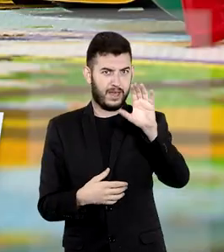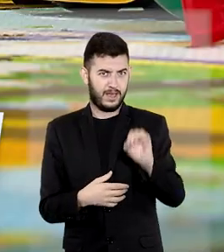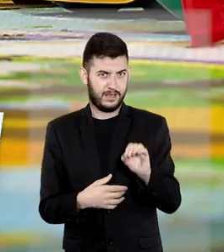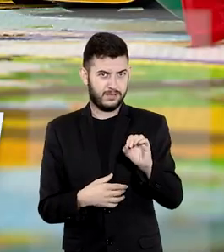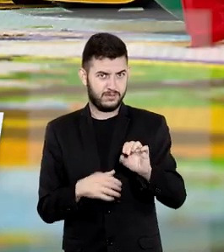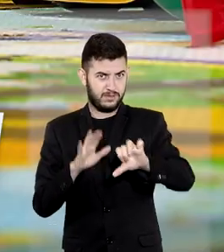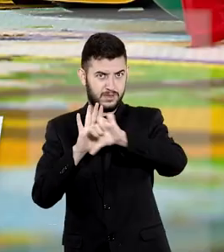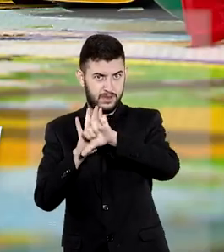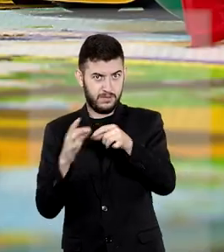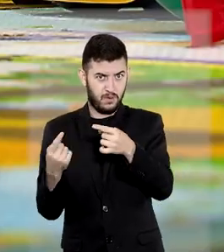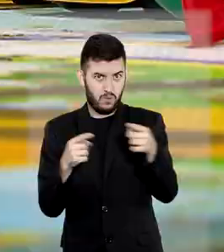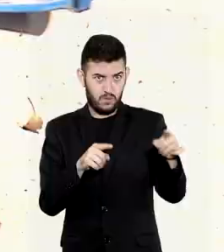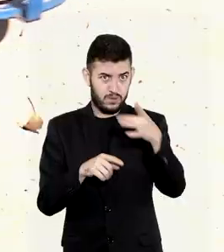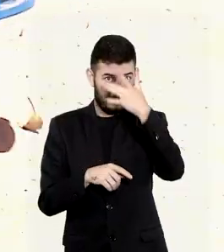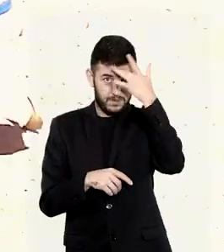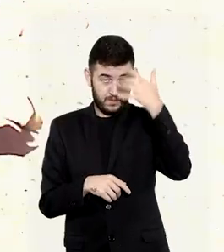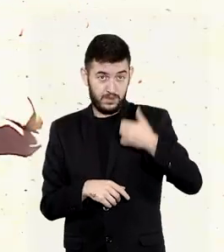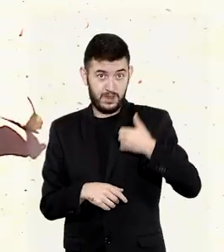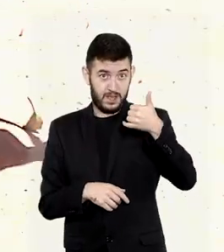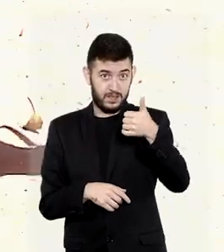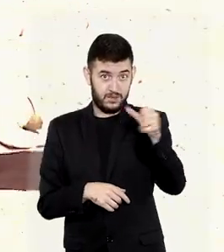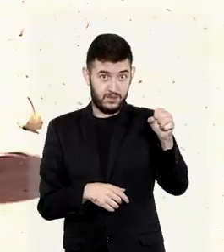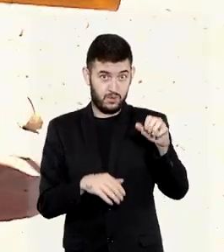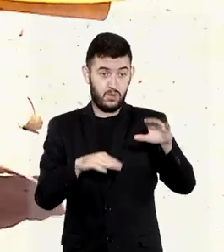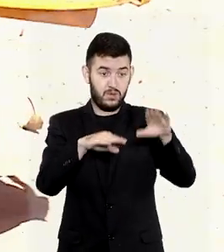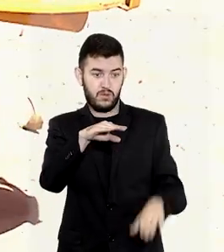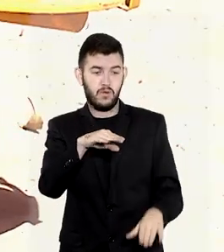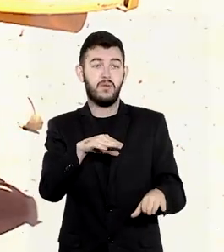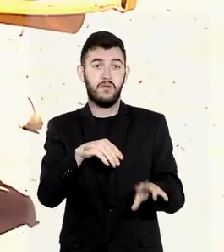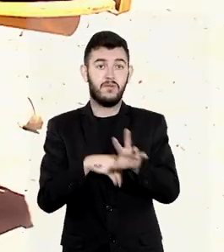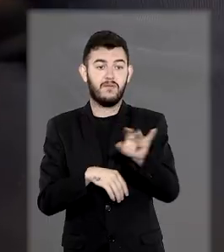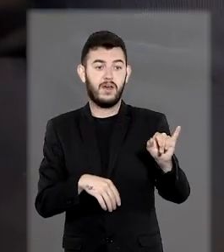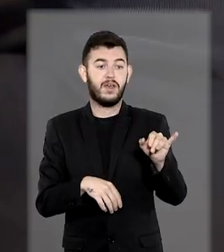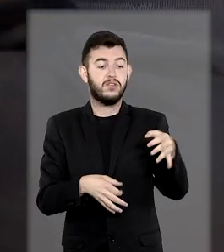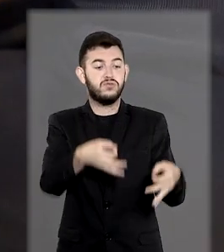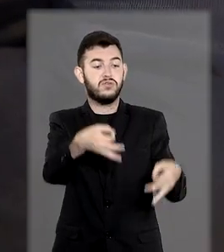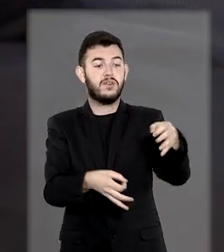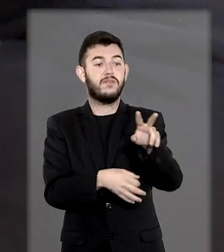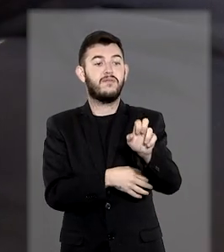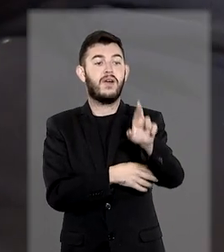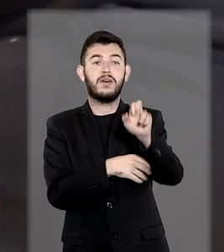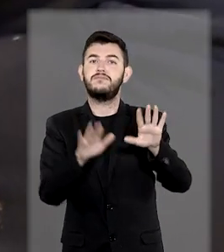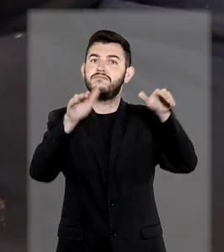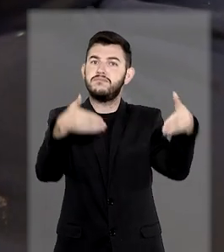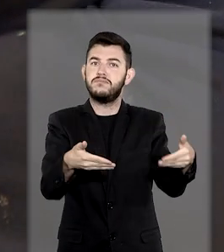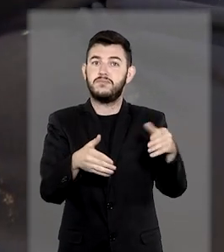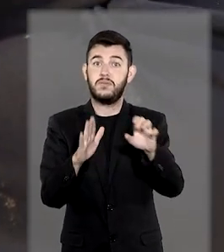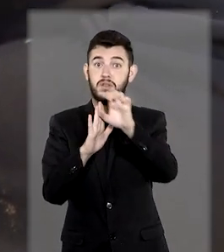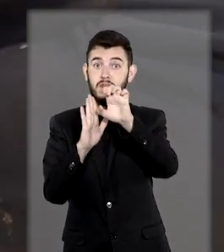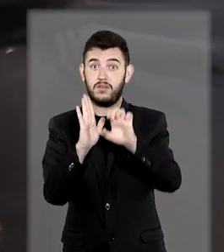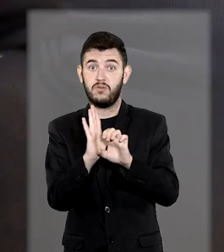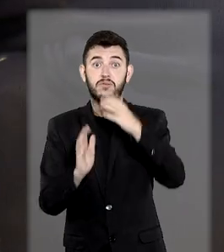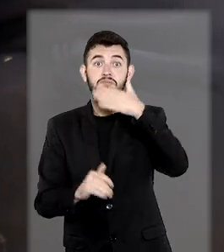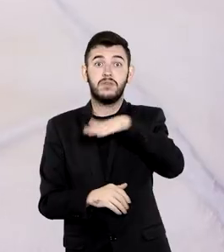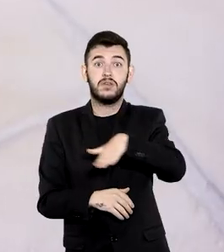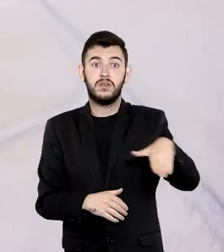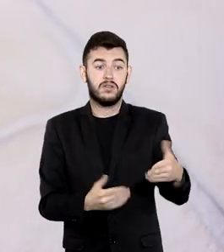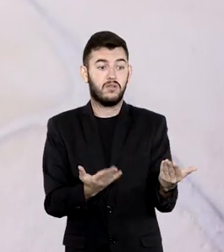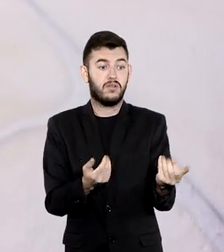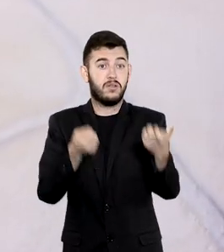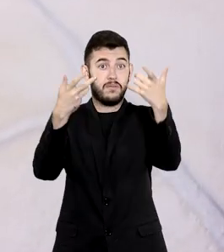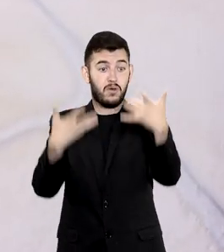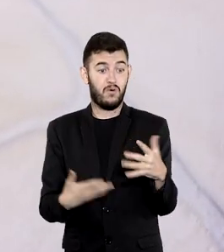em varas especializadas. O Estatuto da Criança e do Adolescente definiu ainda que, não sendo criadas essas varas,